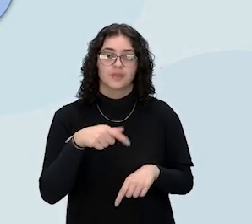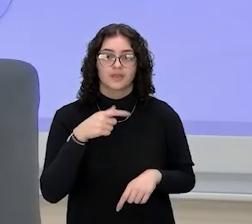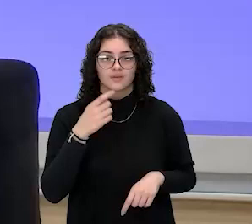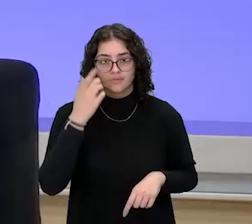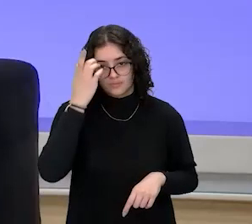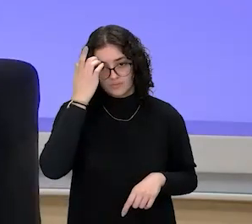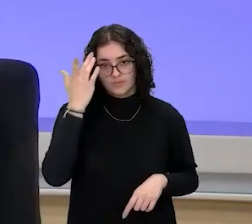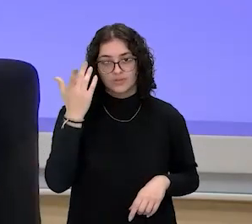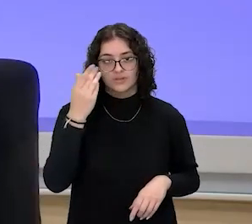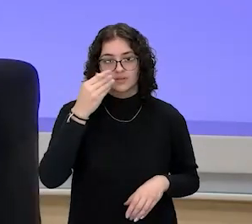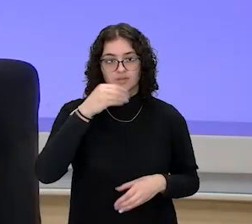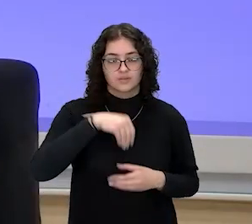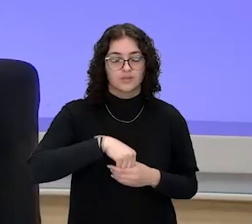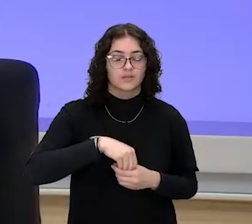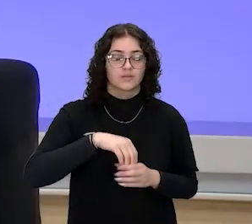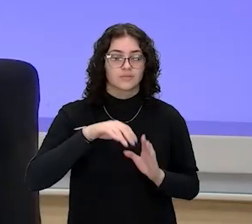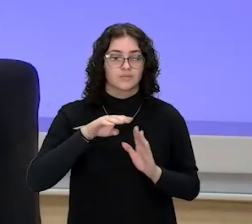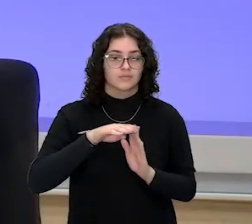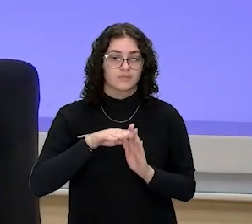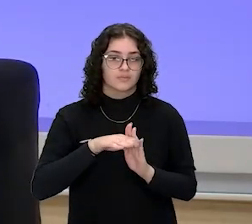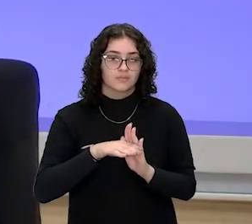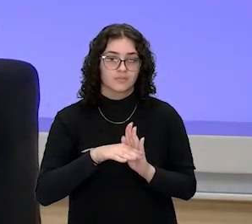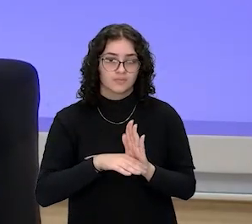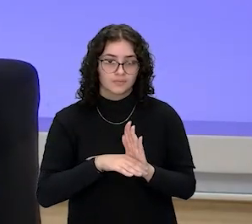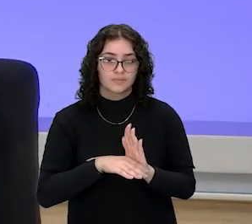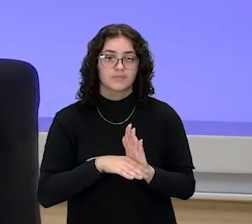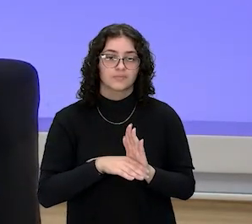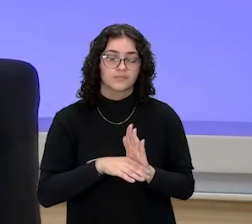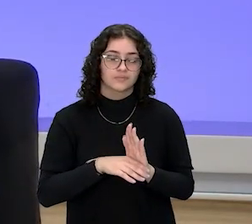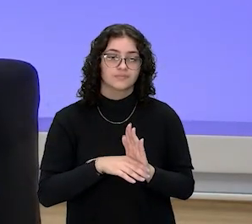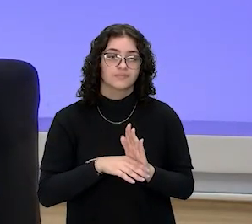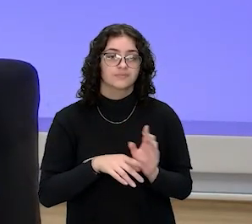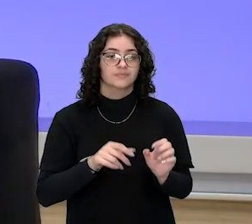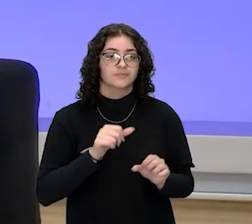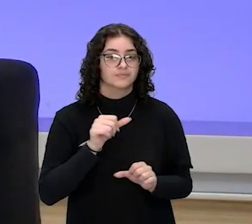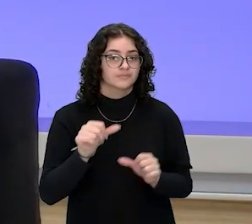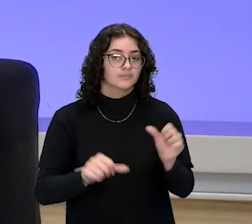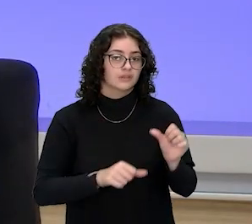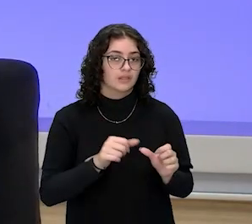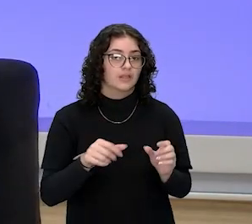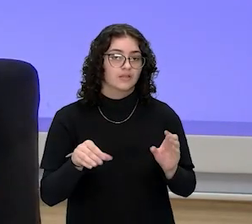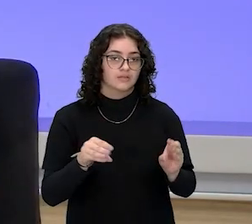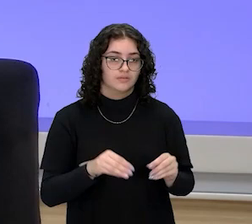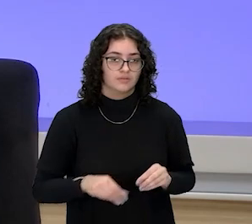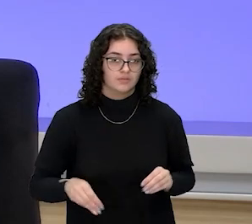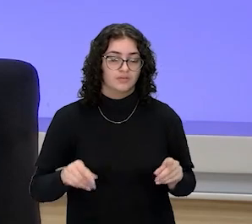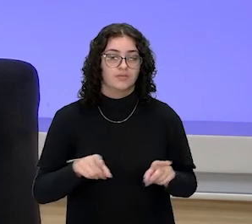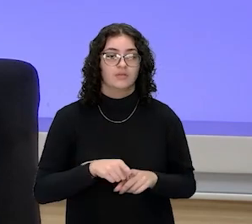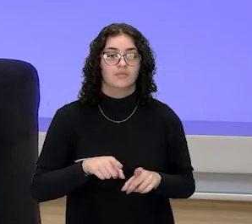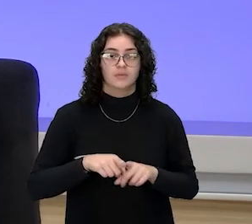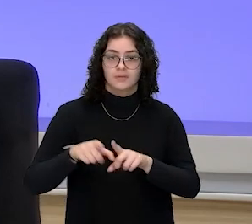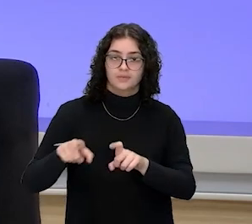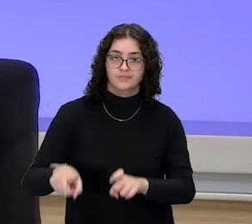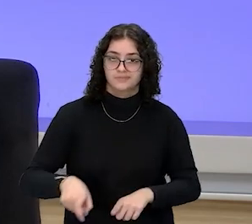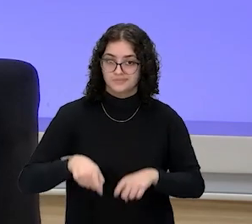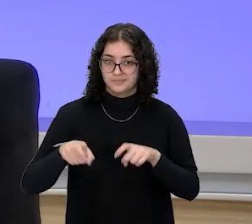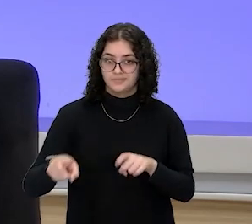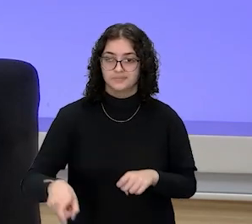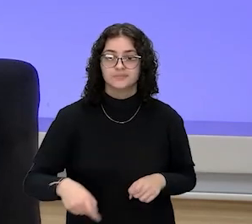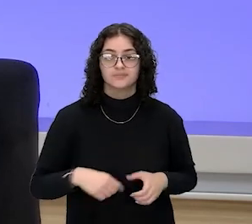fácil dentro do processo de transformação do solo e de agricultura